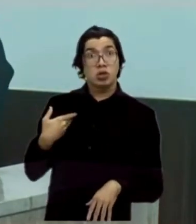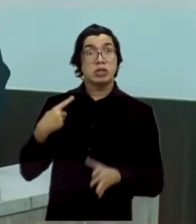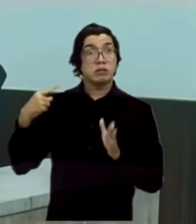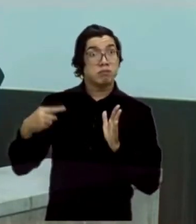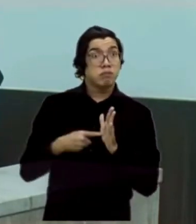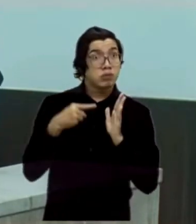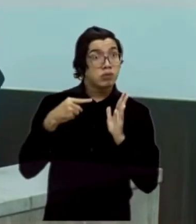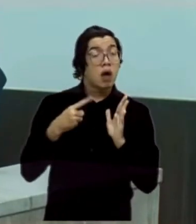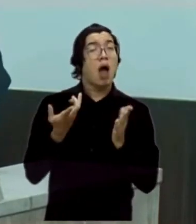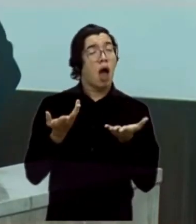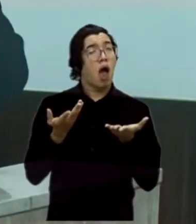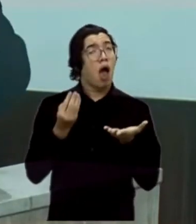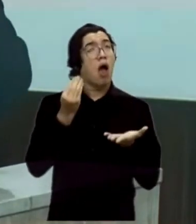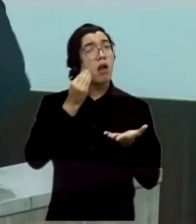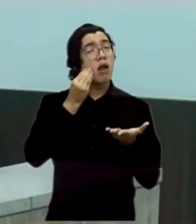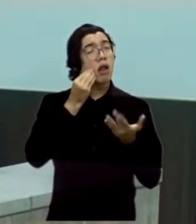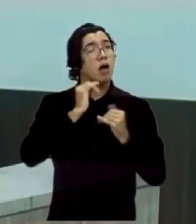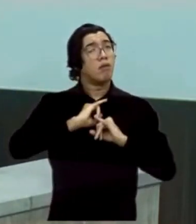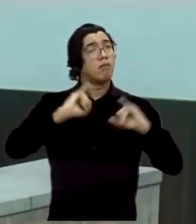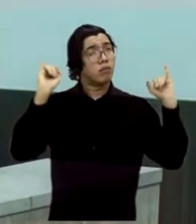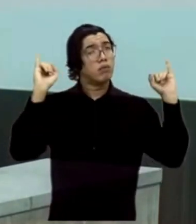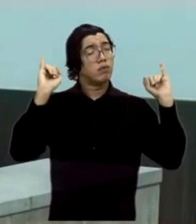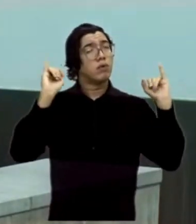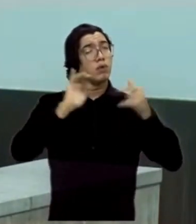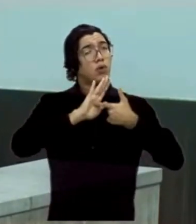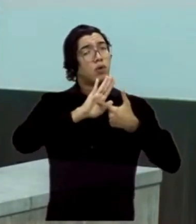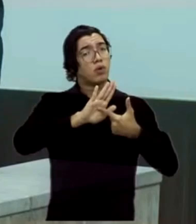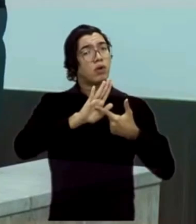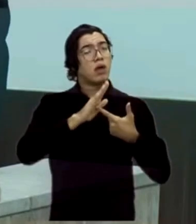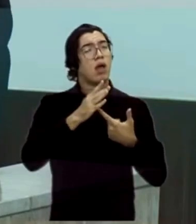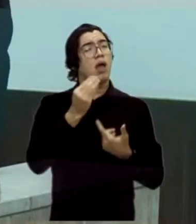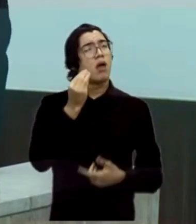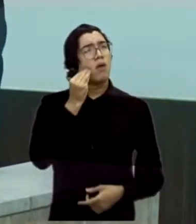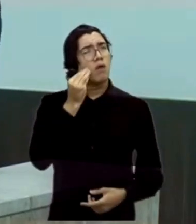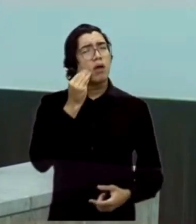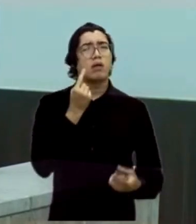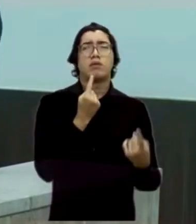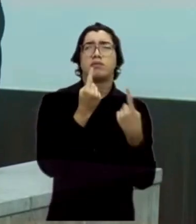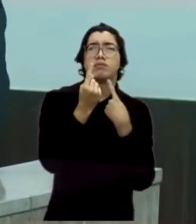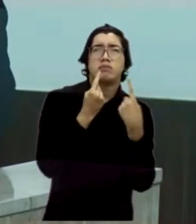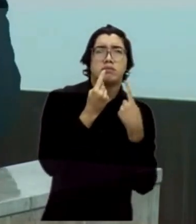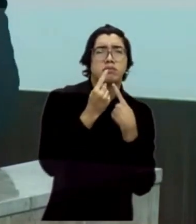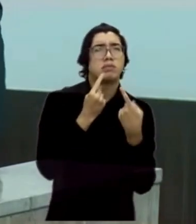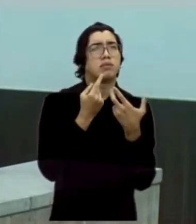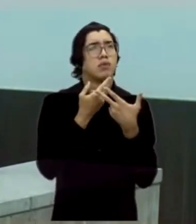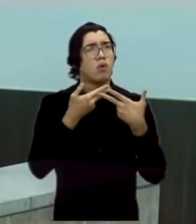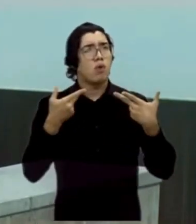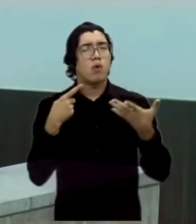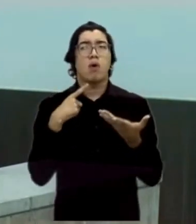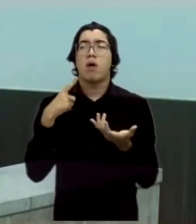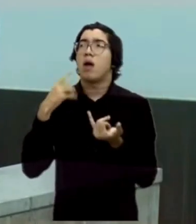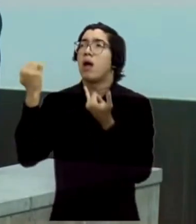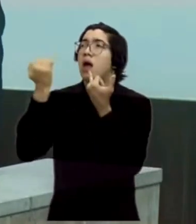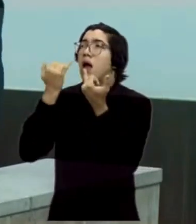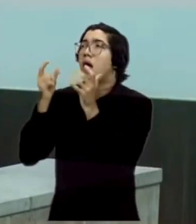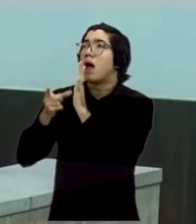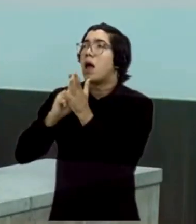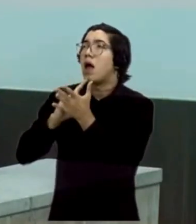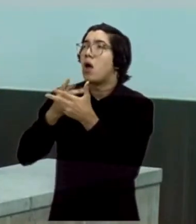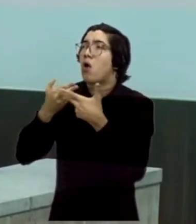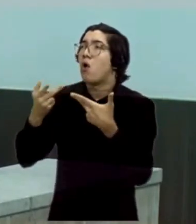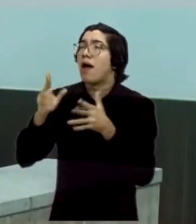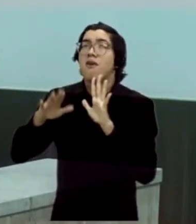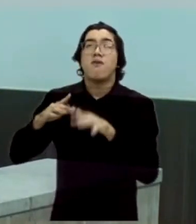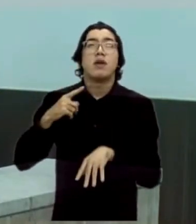não conseguir resolver pelas vias formais eu sempre tento diálogo sempre saber da informação antes mas muitas vezes não é possível tem